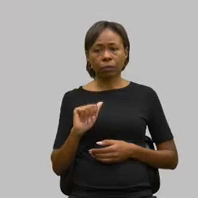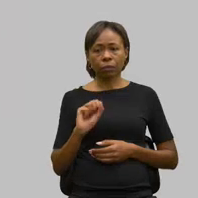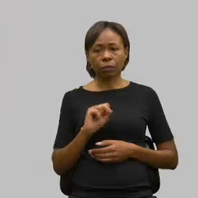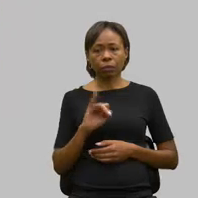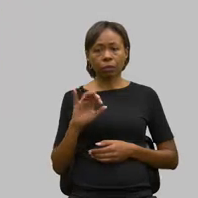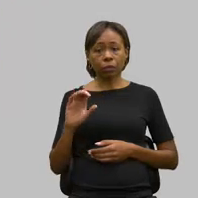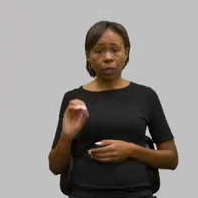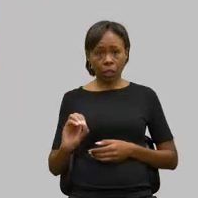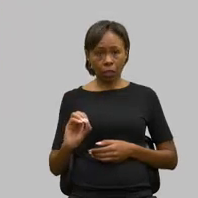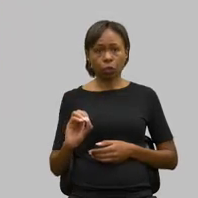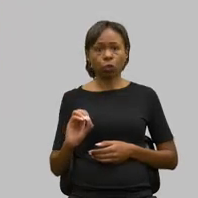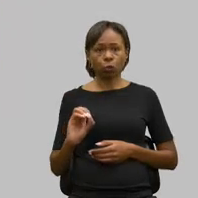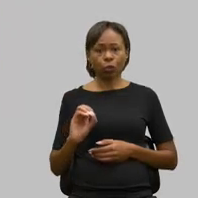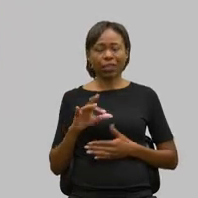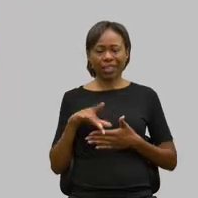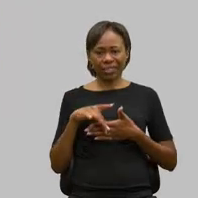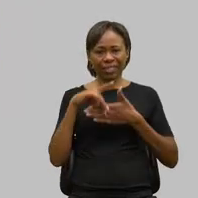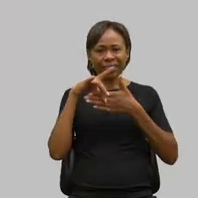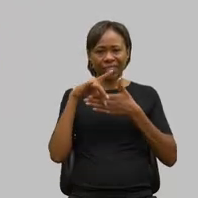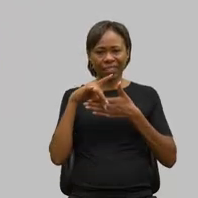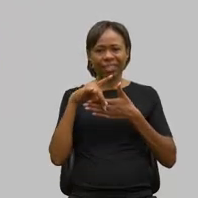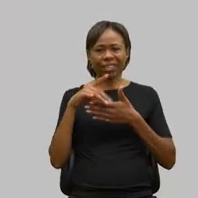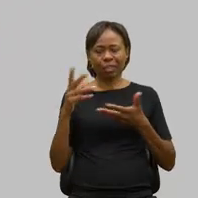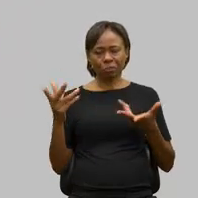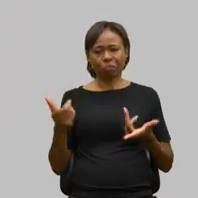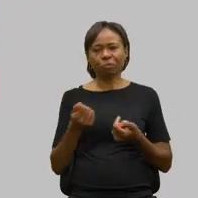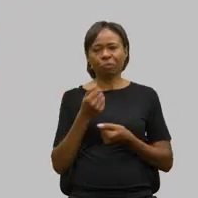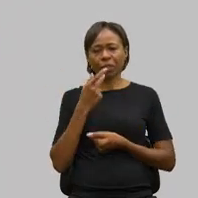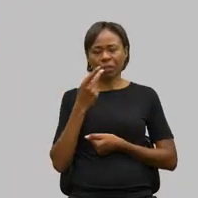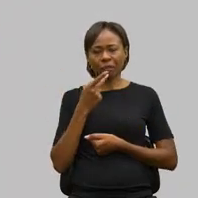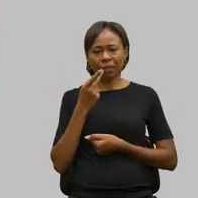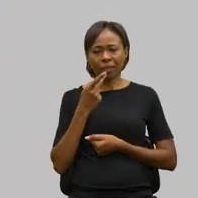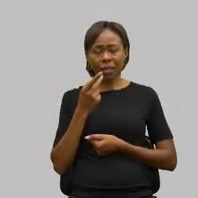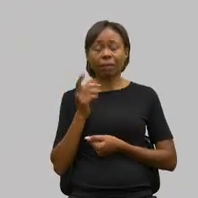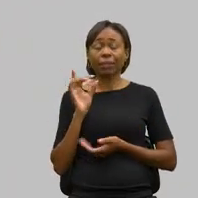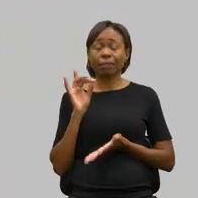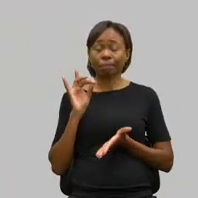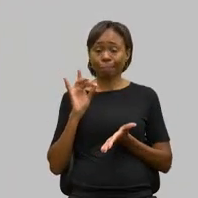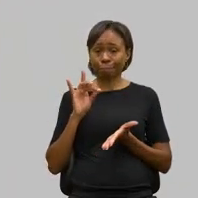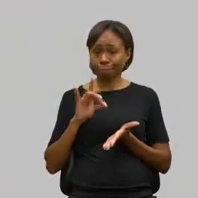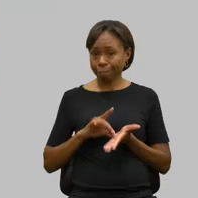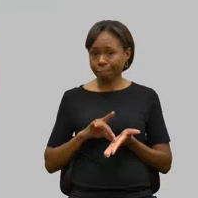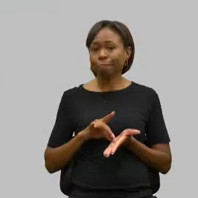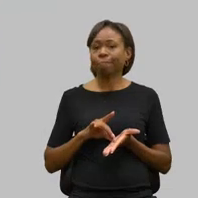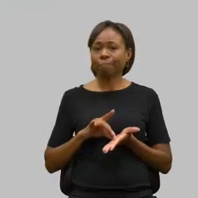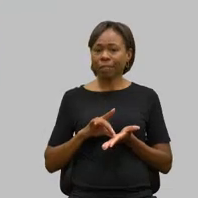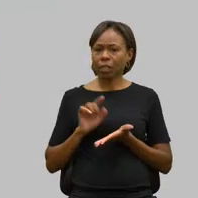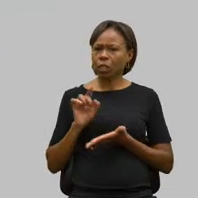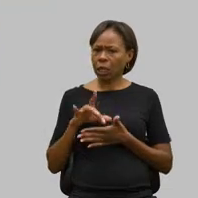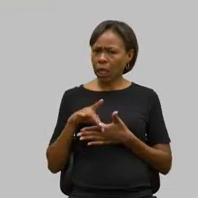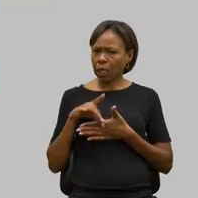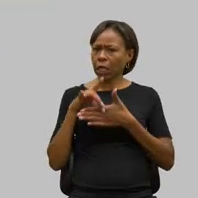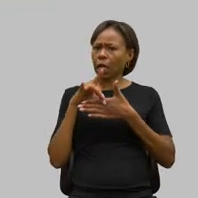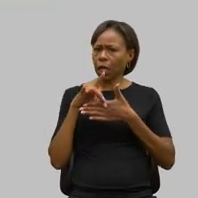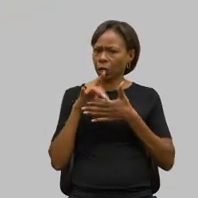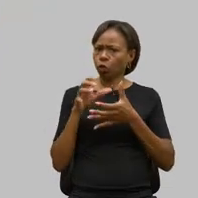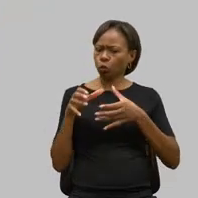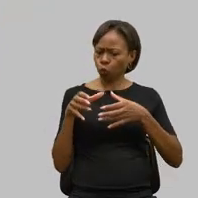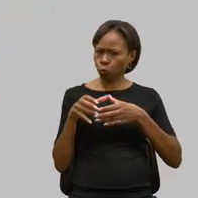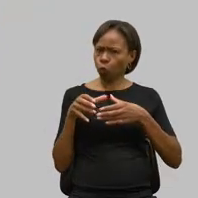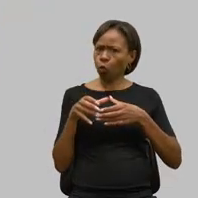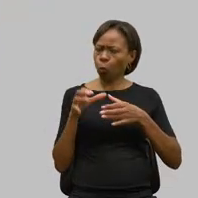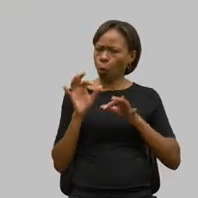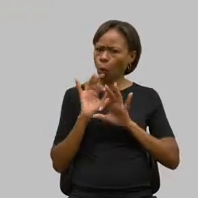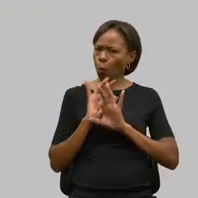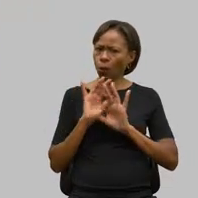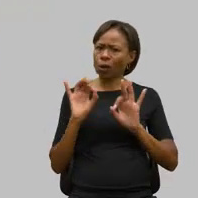líder, nosso líder, e que realmente tem liderado muito bem o nosso bloco, uma pessoa